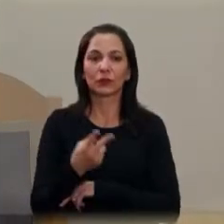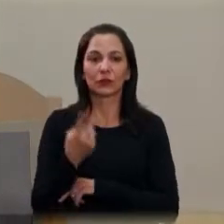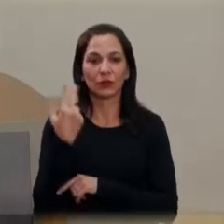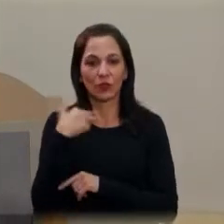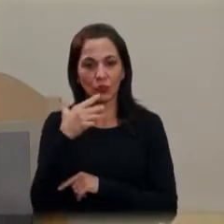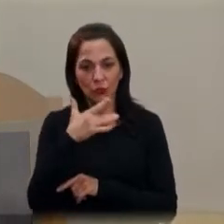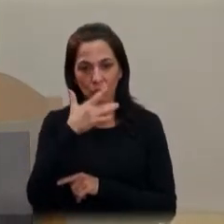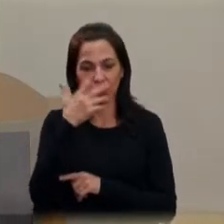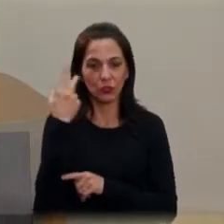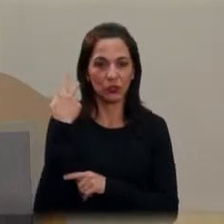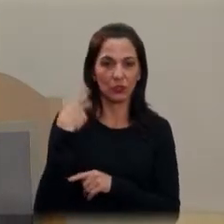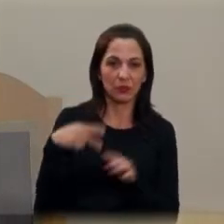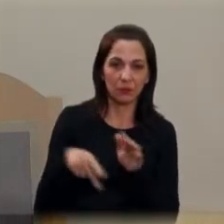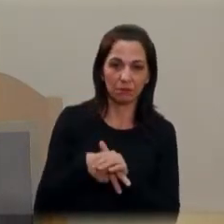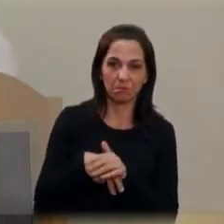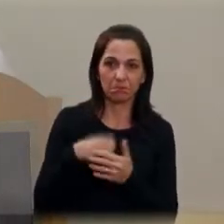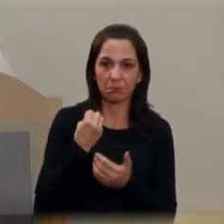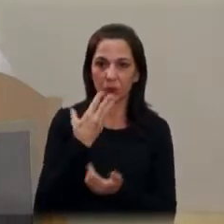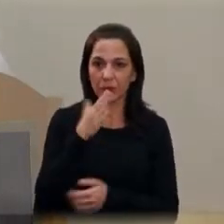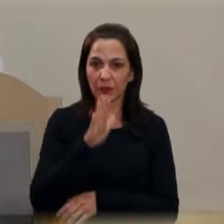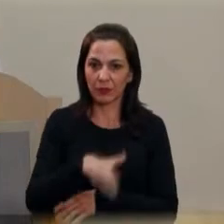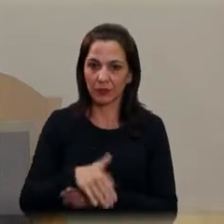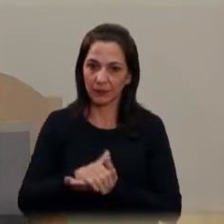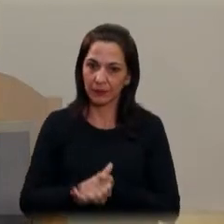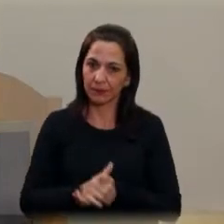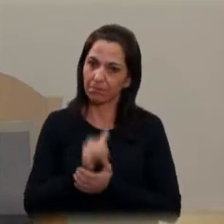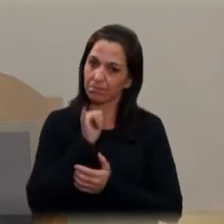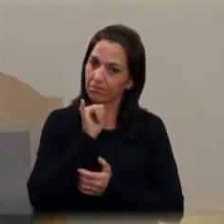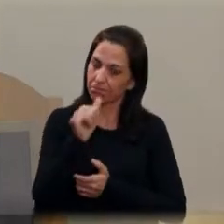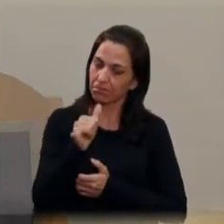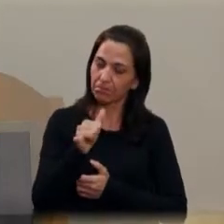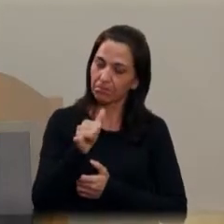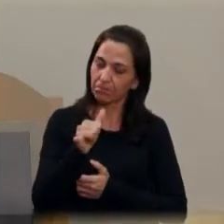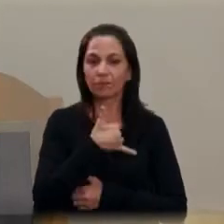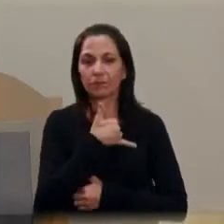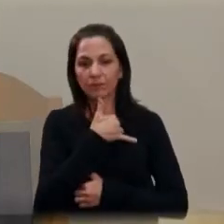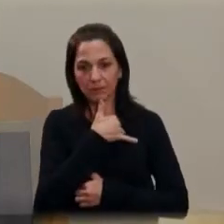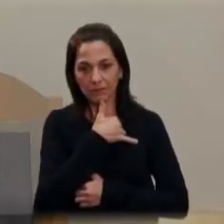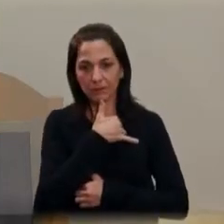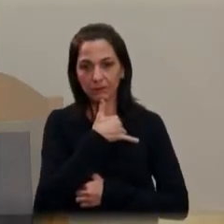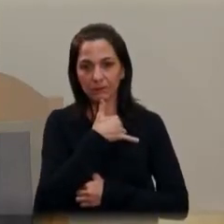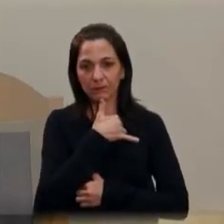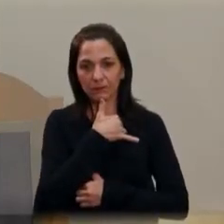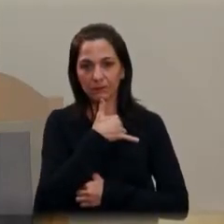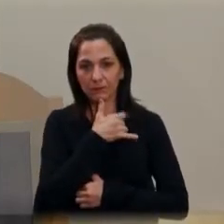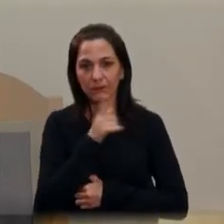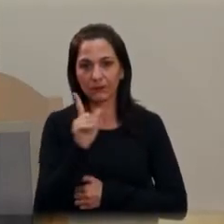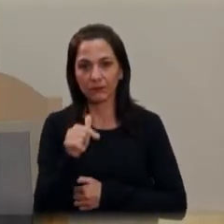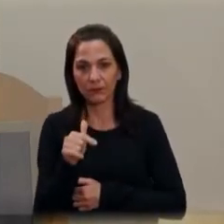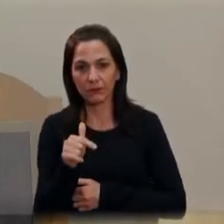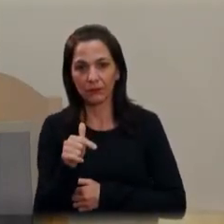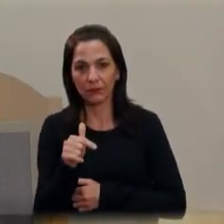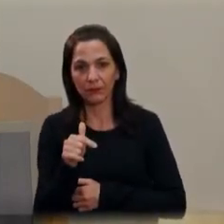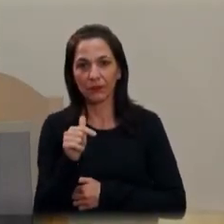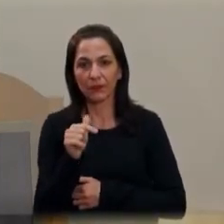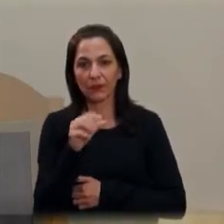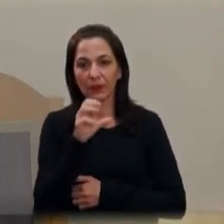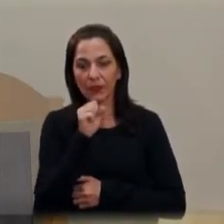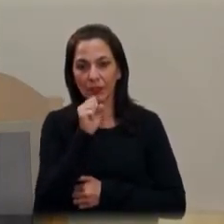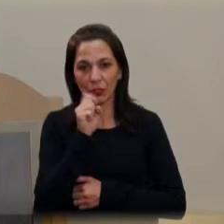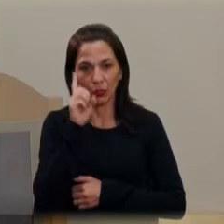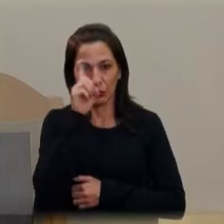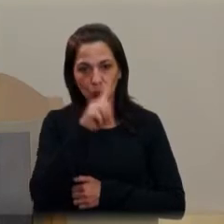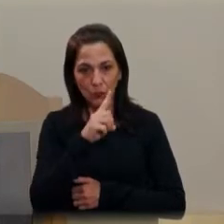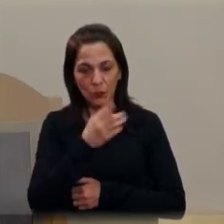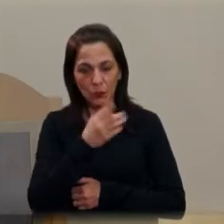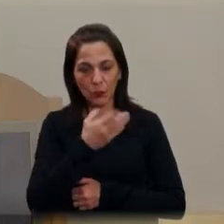pares. Primeiramente, eu queria dar uma notícia muito triste. Nós perdemos aí, no final de semana, eu perdi